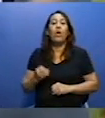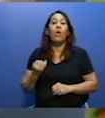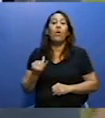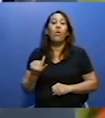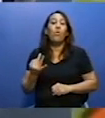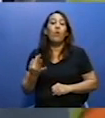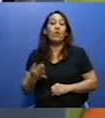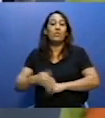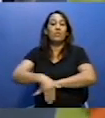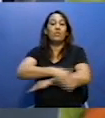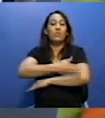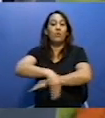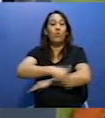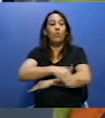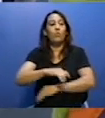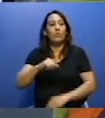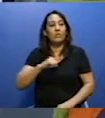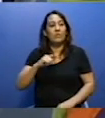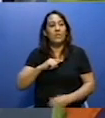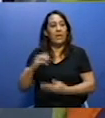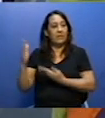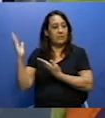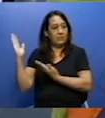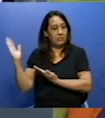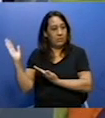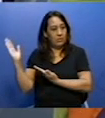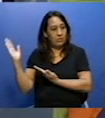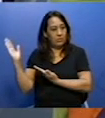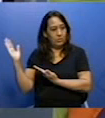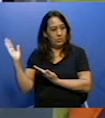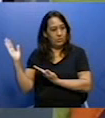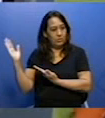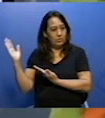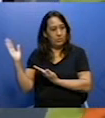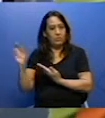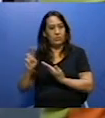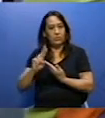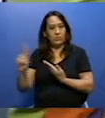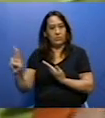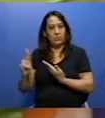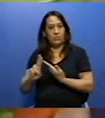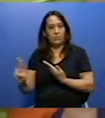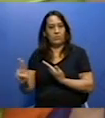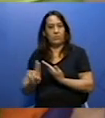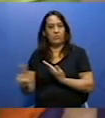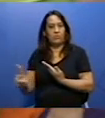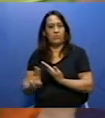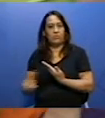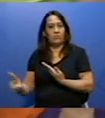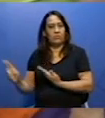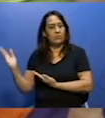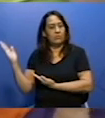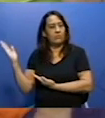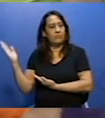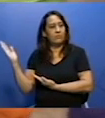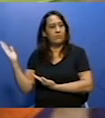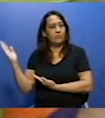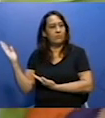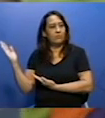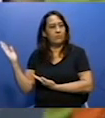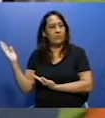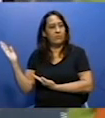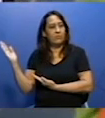aparecem nessa imagem? Olha, Rua Paraná, Rua Goiás, Rua Rondônia e